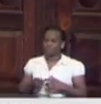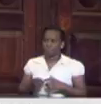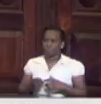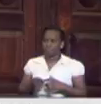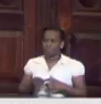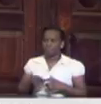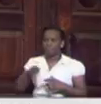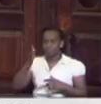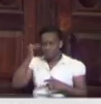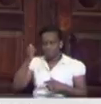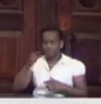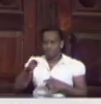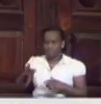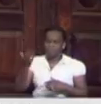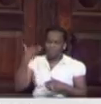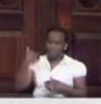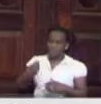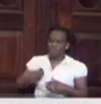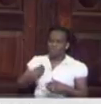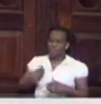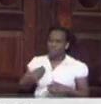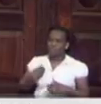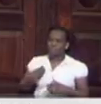sei de onde vem